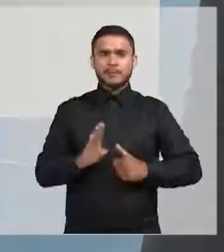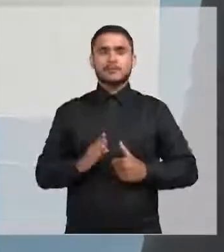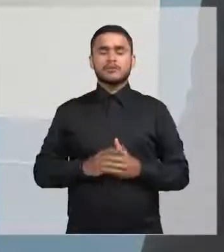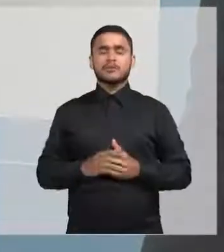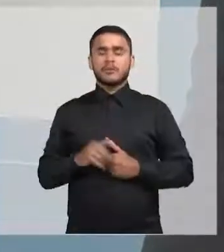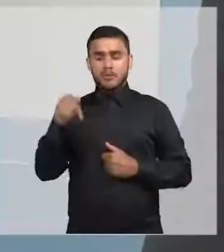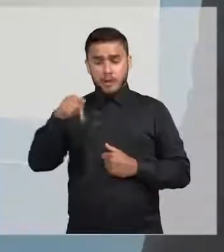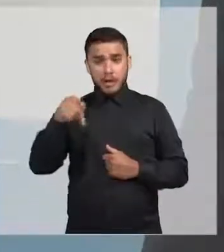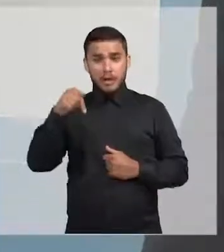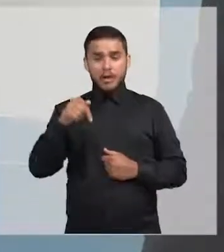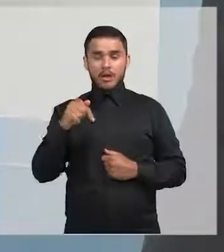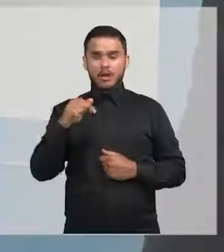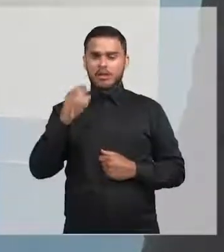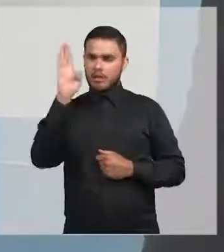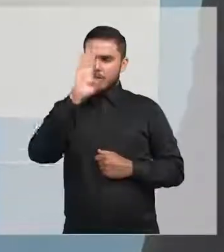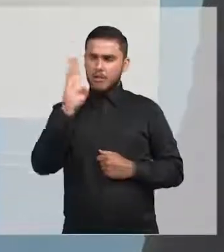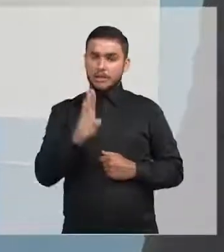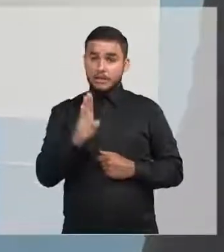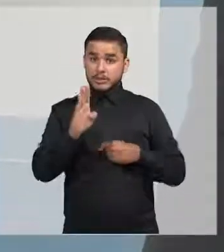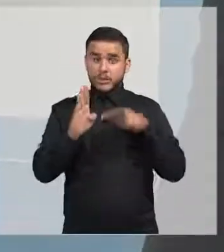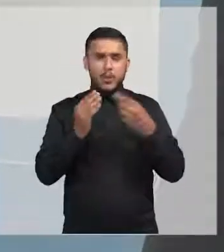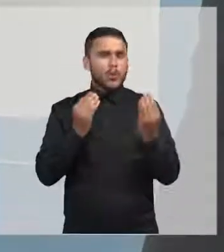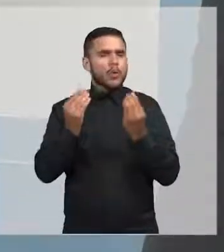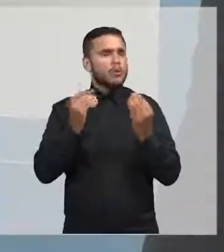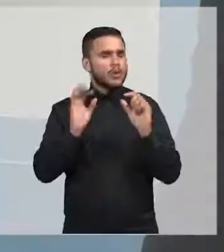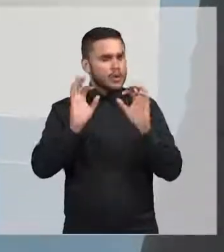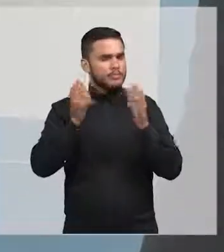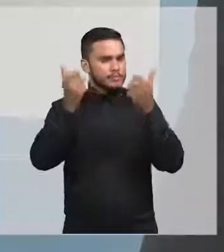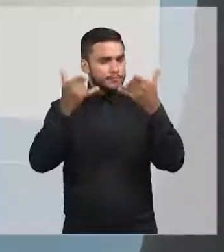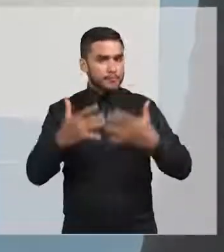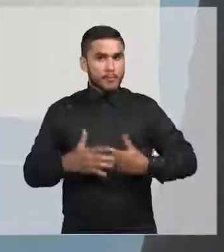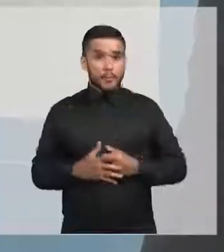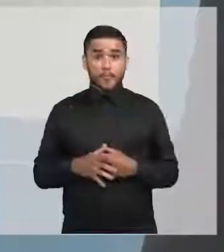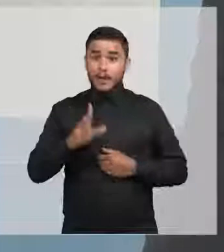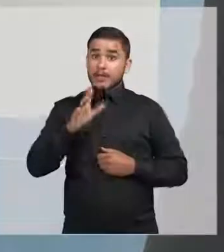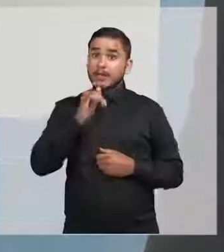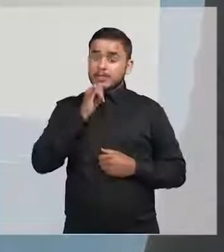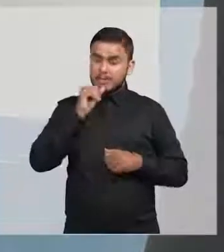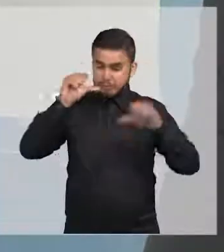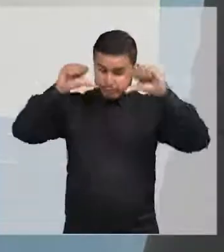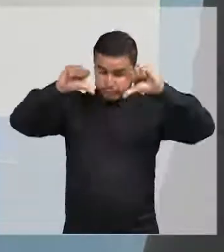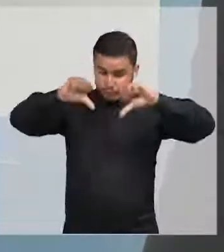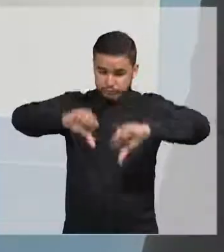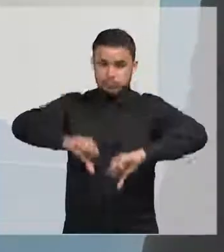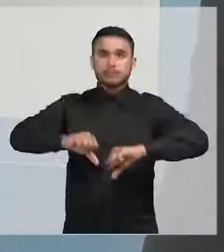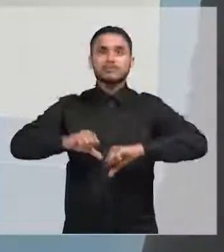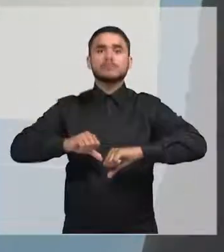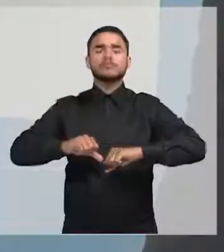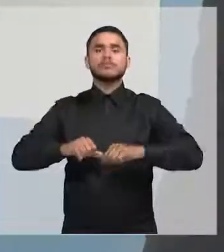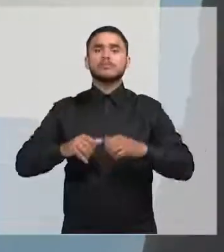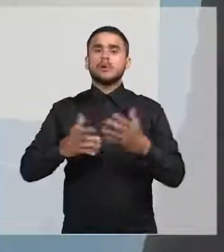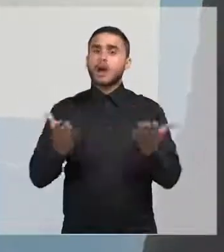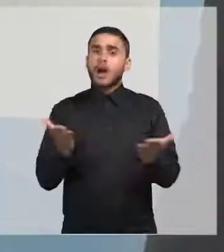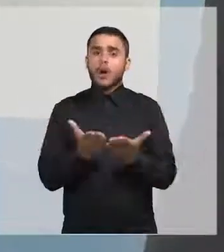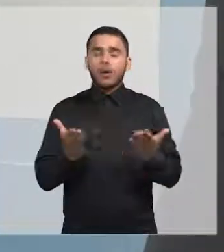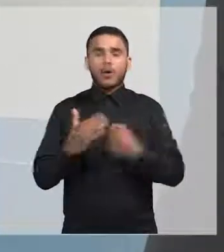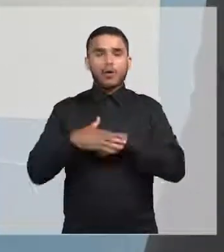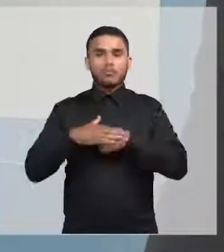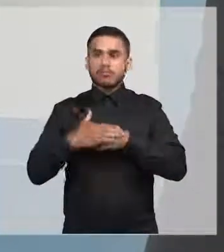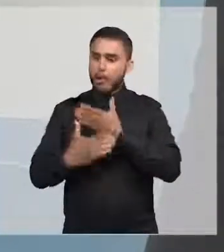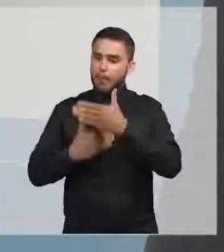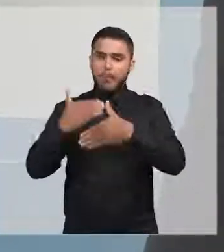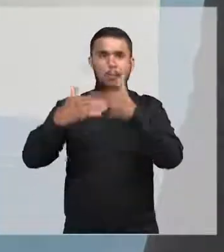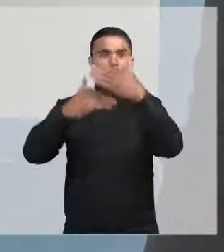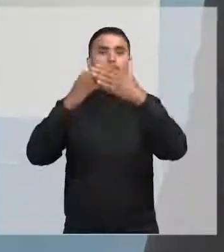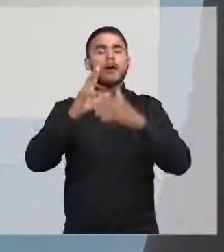simples, sair do economês dele lá para uma linguagem mais simples. Como a gente bateu no fundo, ou seja... Agora é subir. Agora é só